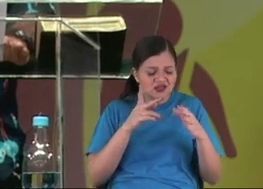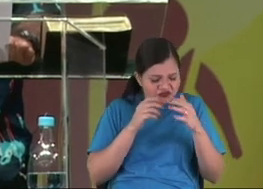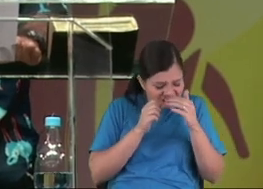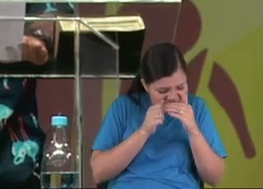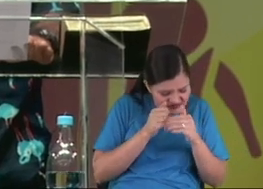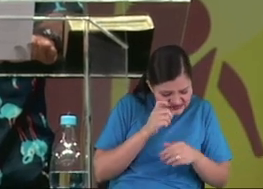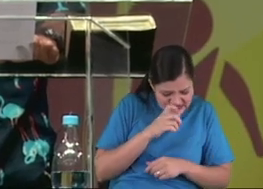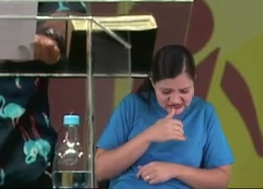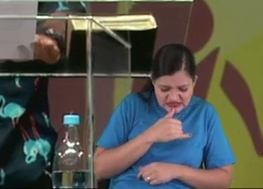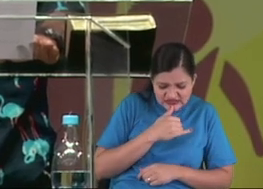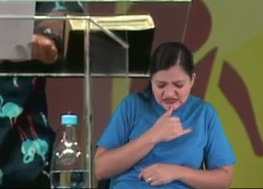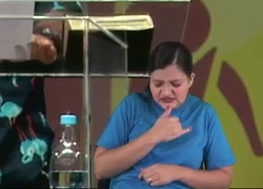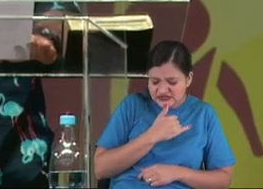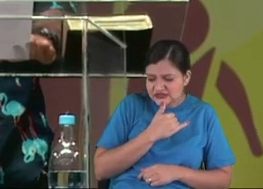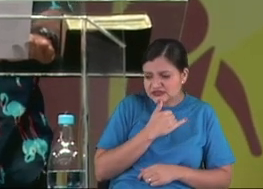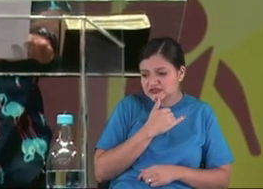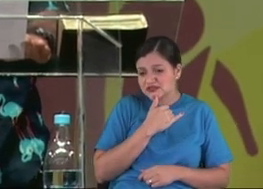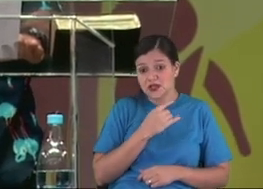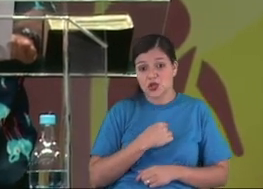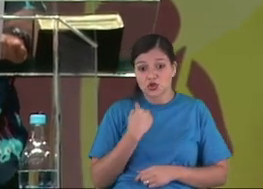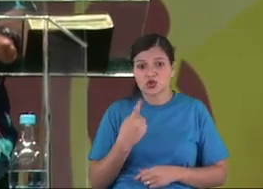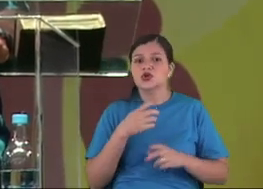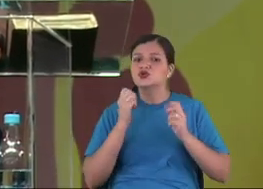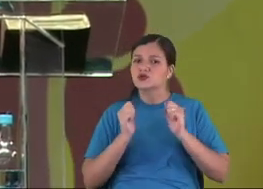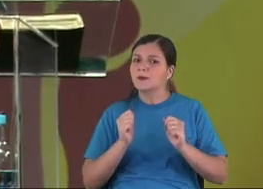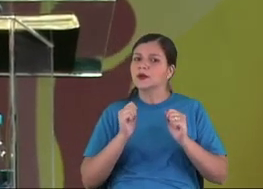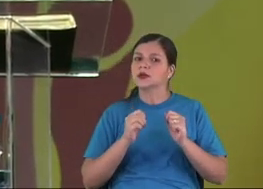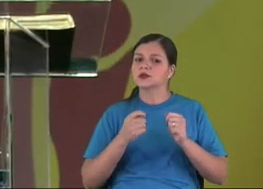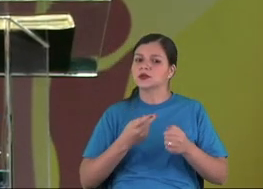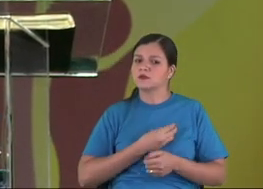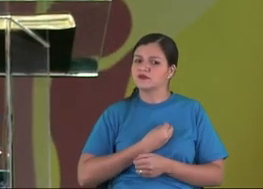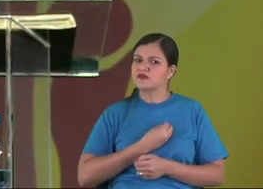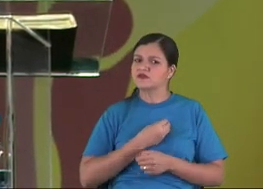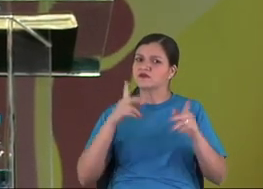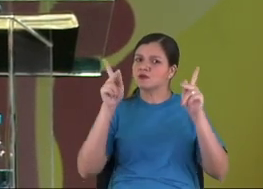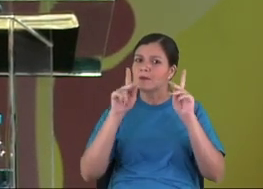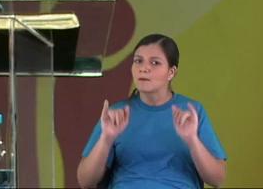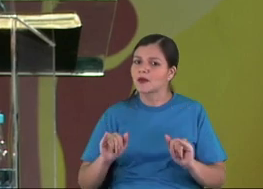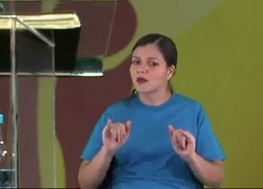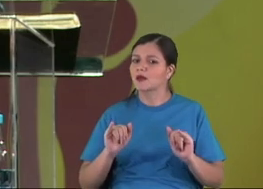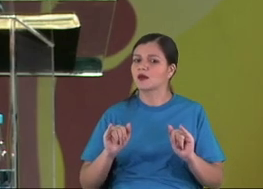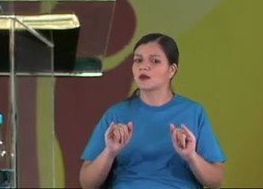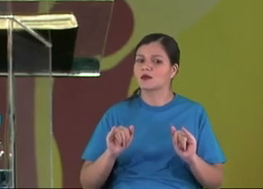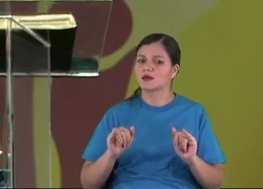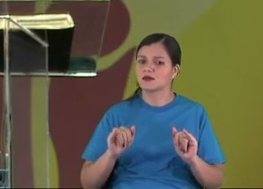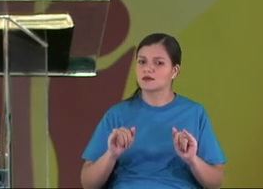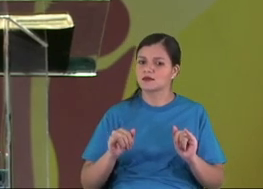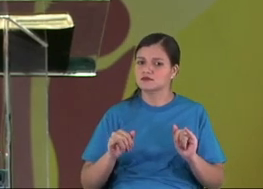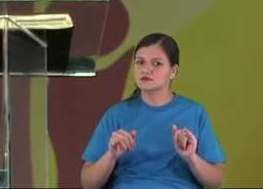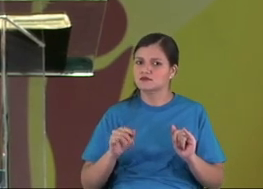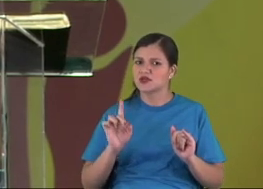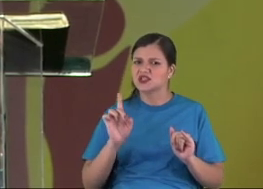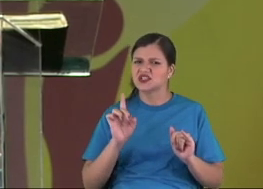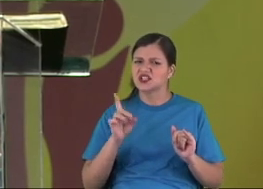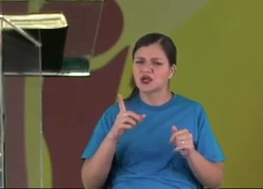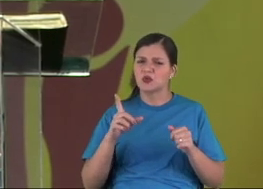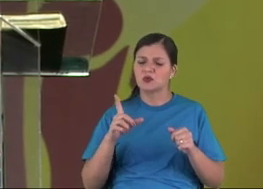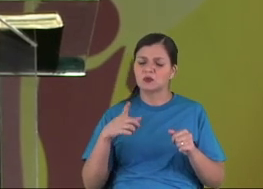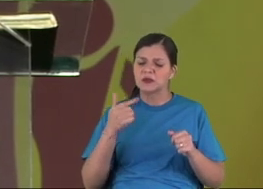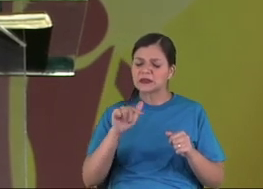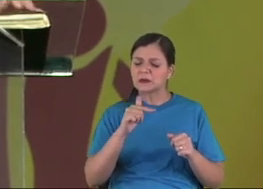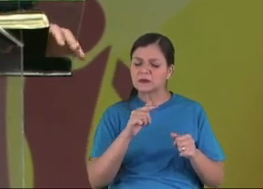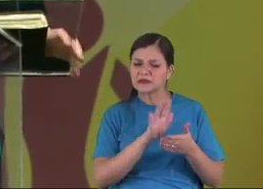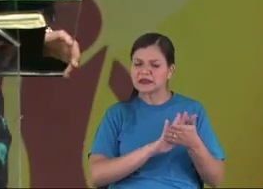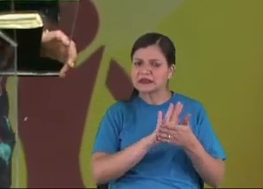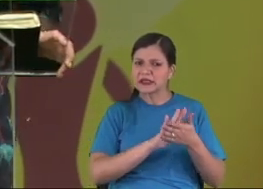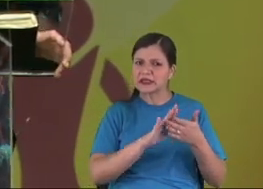ninguém, da gente poder transitar por toda parte sem clima. E